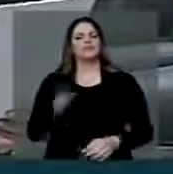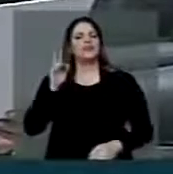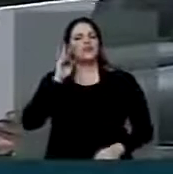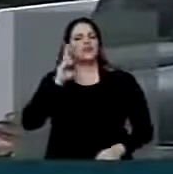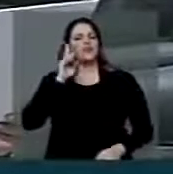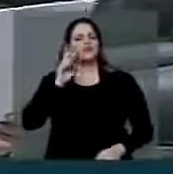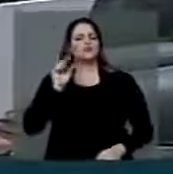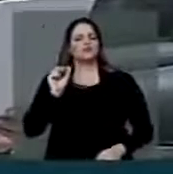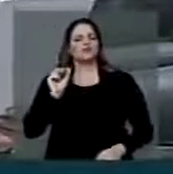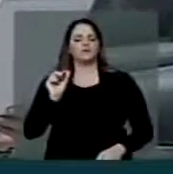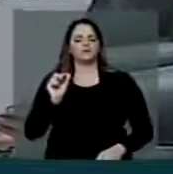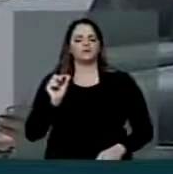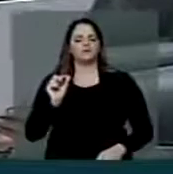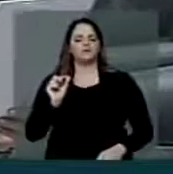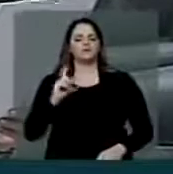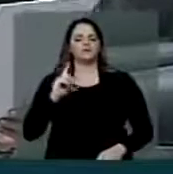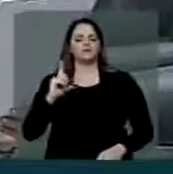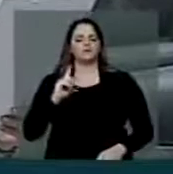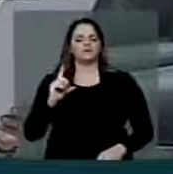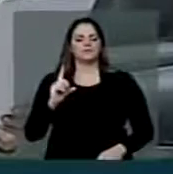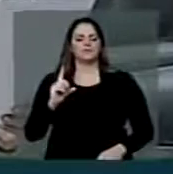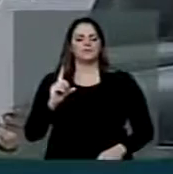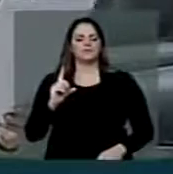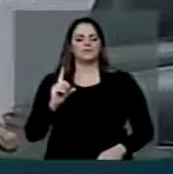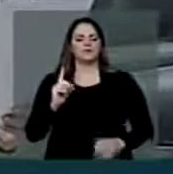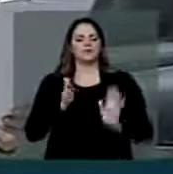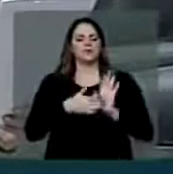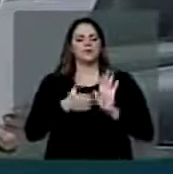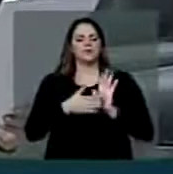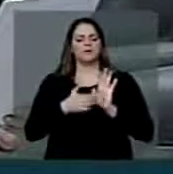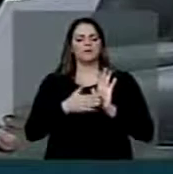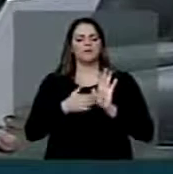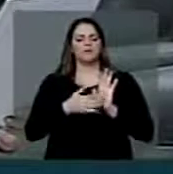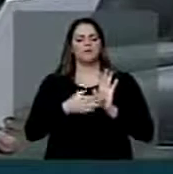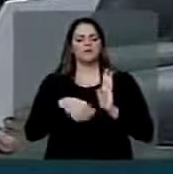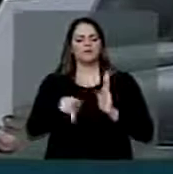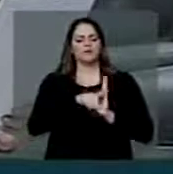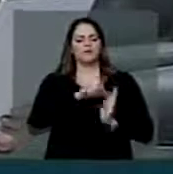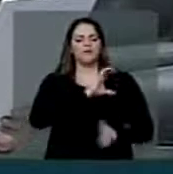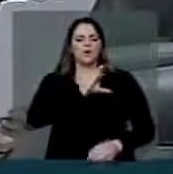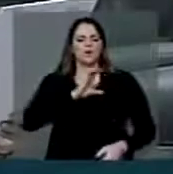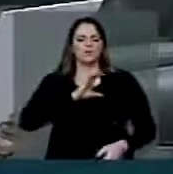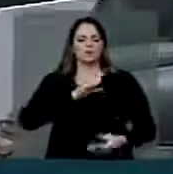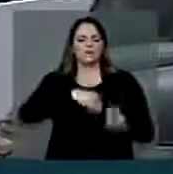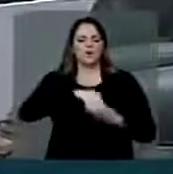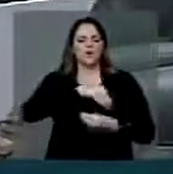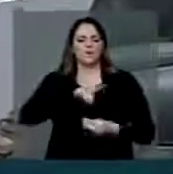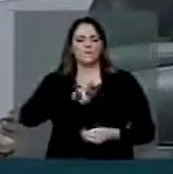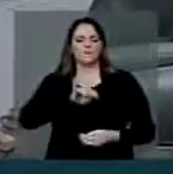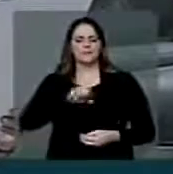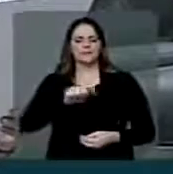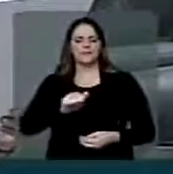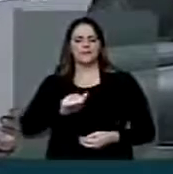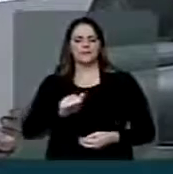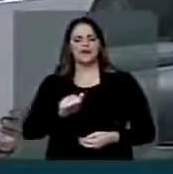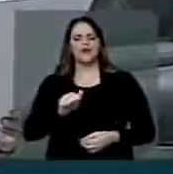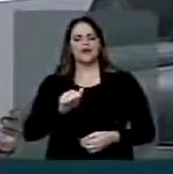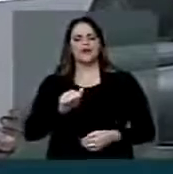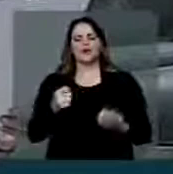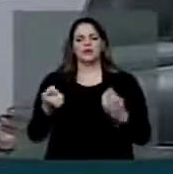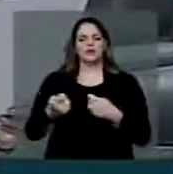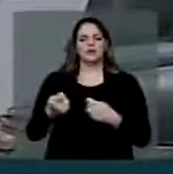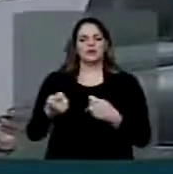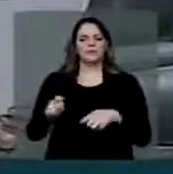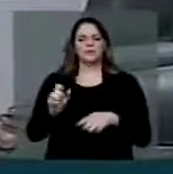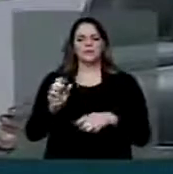rememorar, a título ilustrativo, que as proposições originárias de comissão mista têm dispensado o trâmite nas